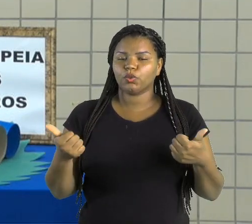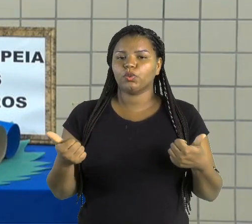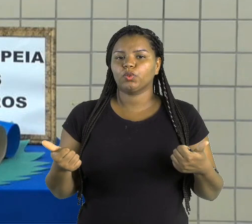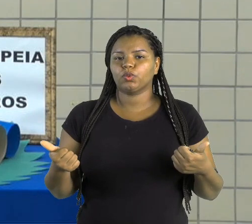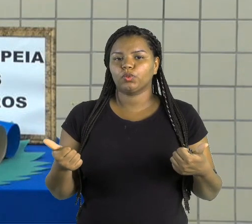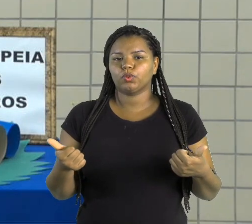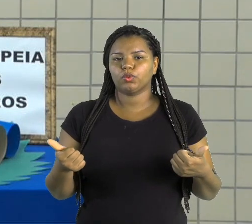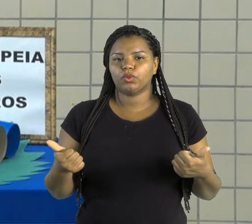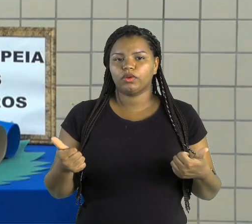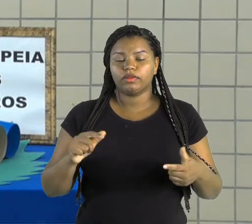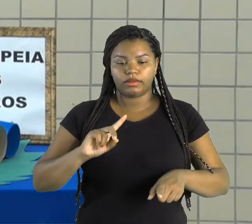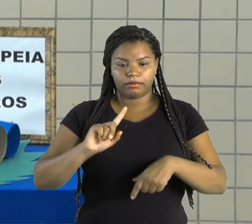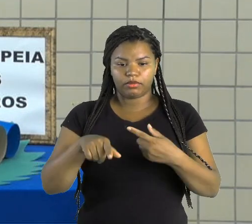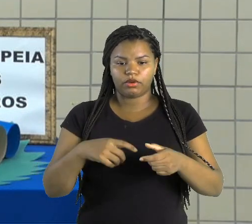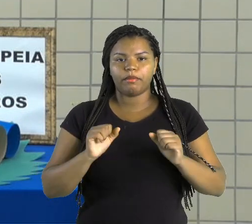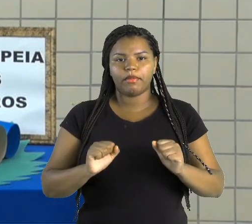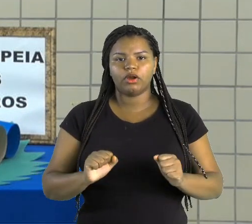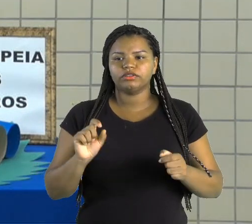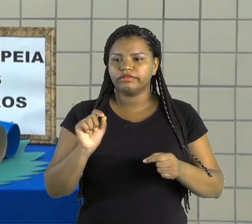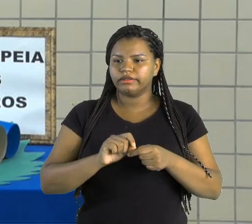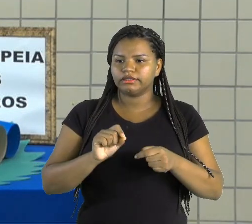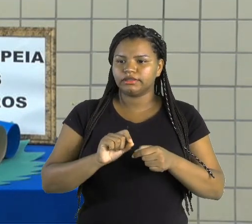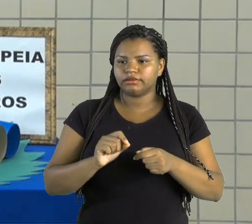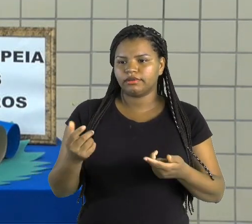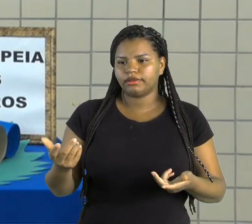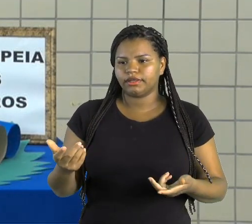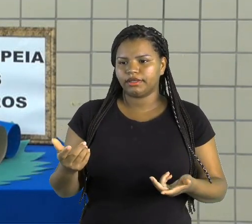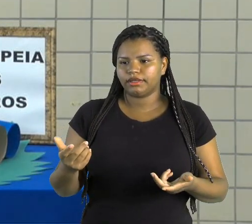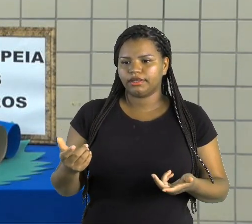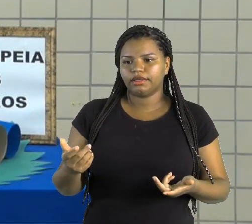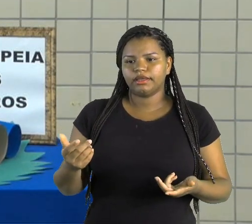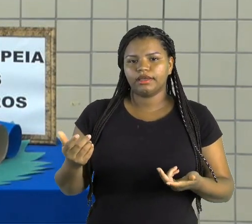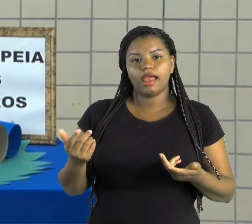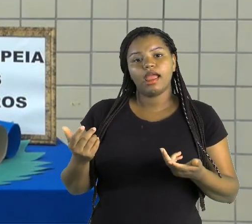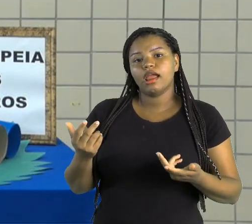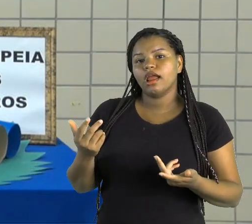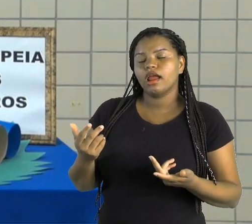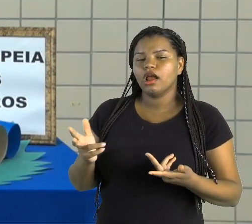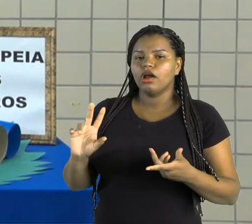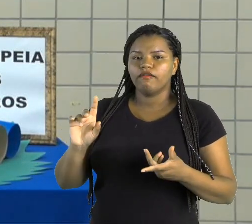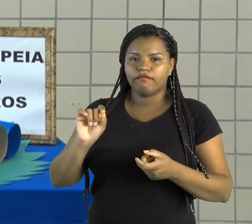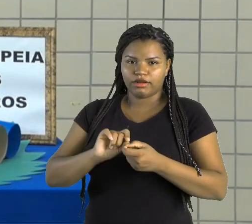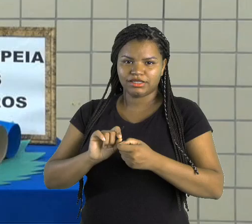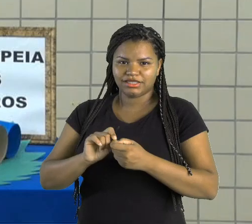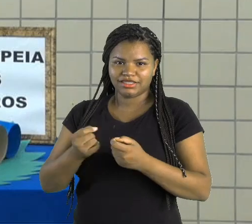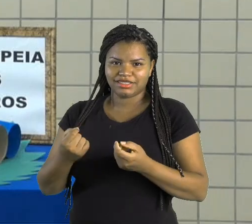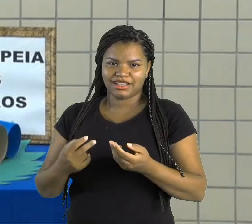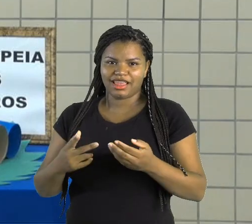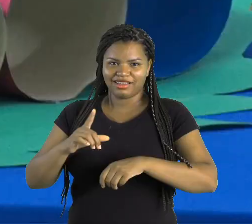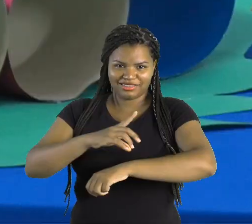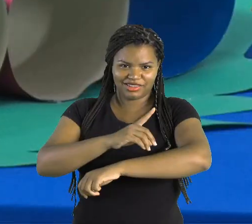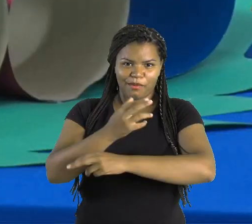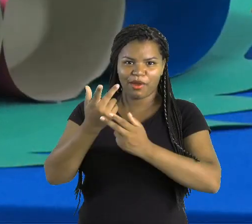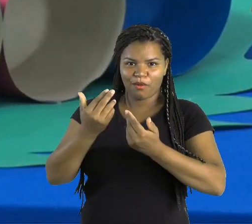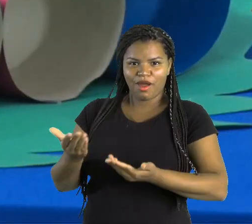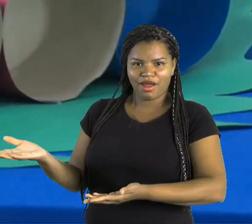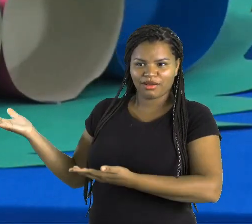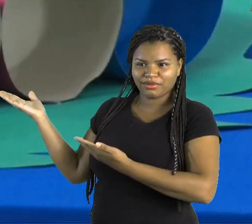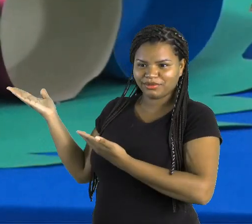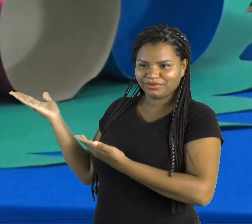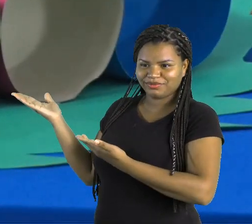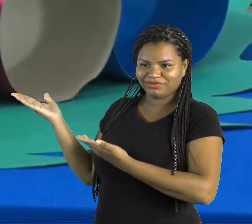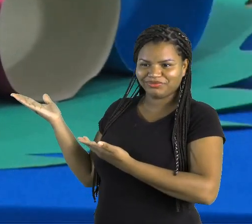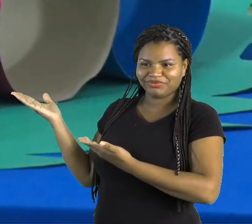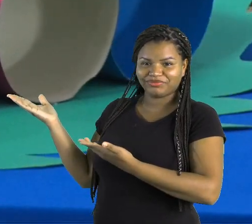tudo isso, vocês podem confeccionar uma centopeia como essa aqui, ó, por exemplo. Essa aqui foi feita